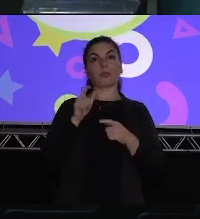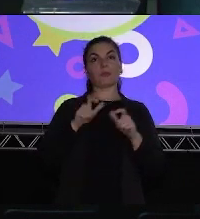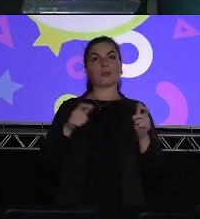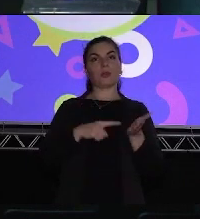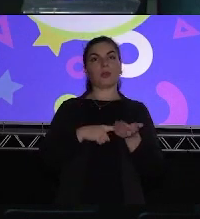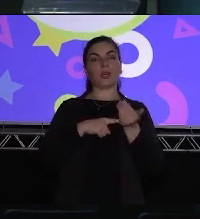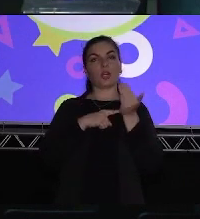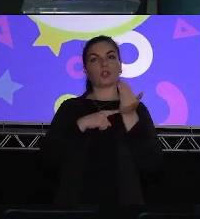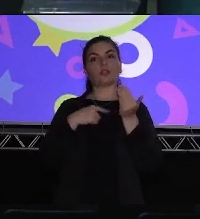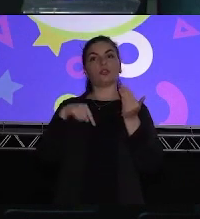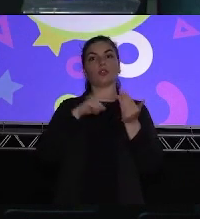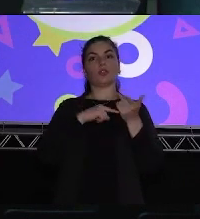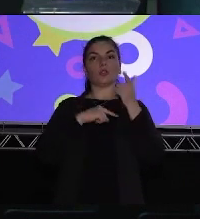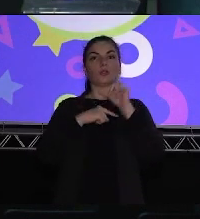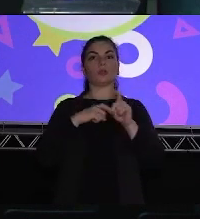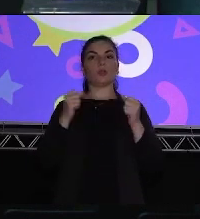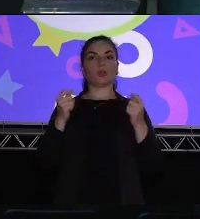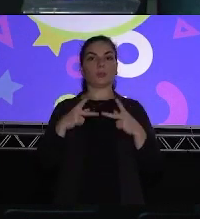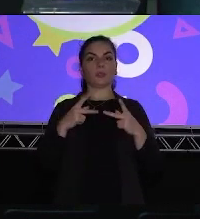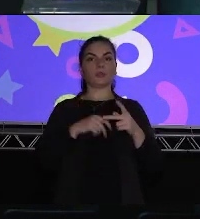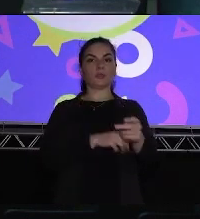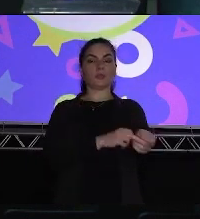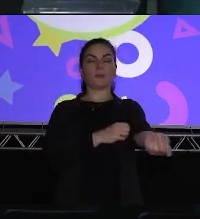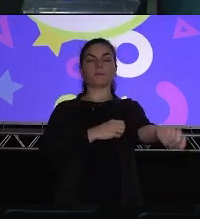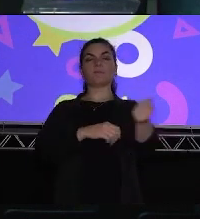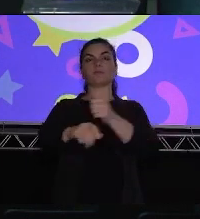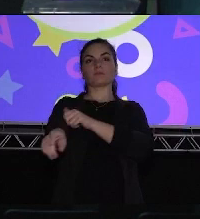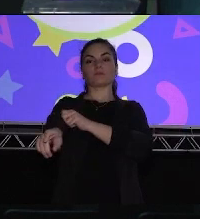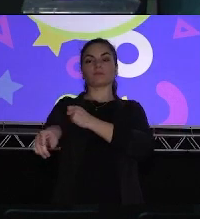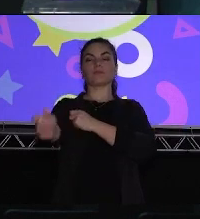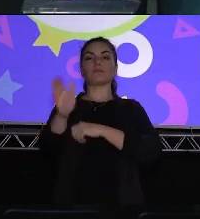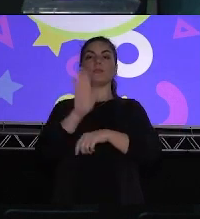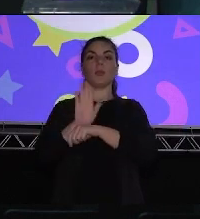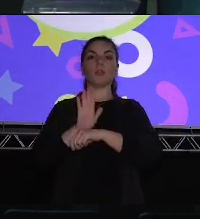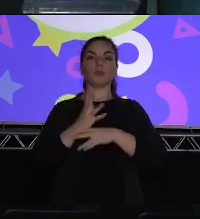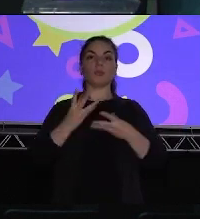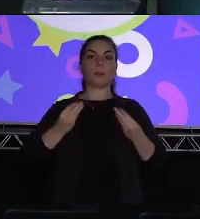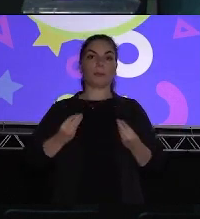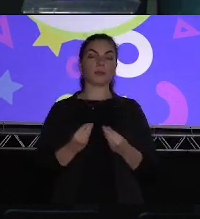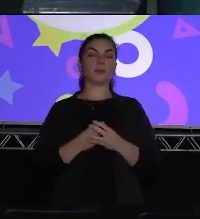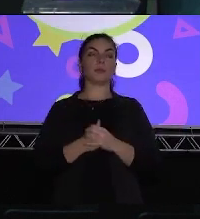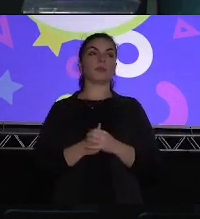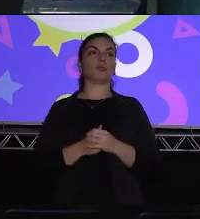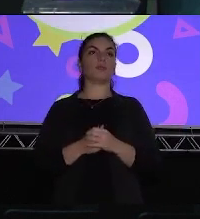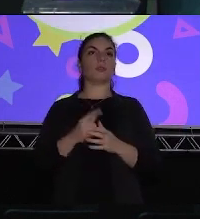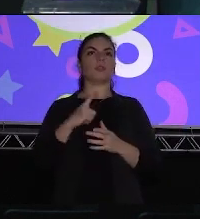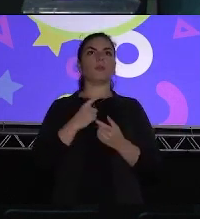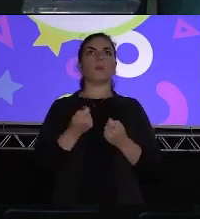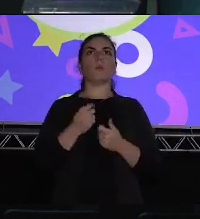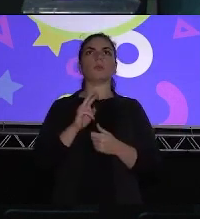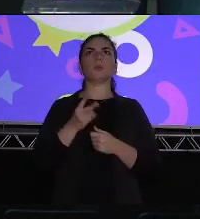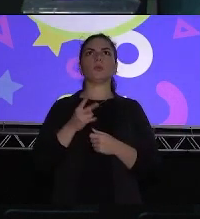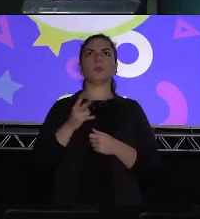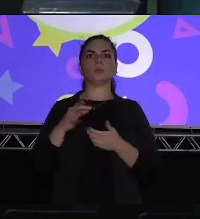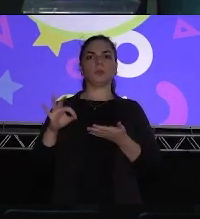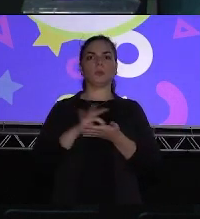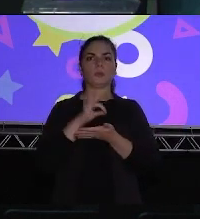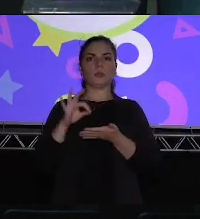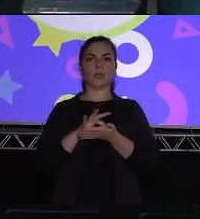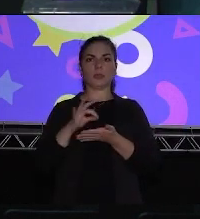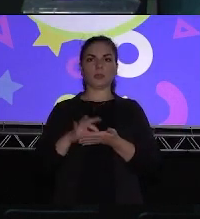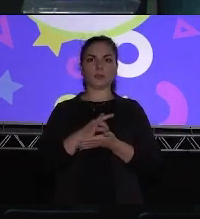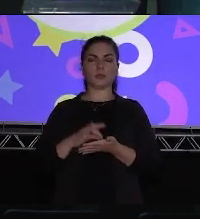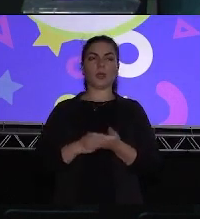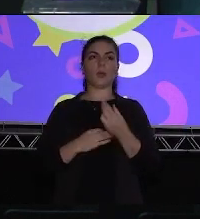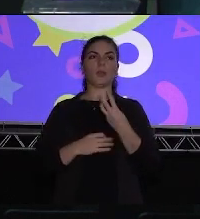gente automatizou a correção dos desafios, isso nos ajudou bastante. Então, tiveram quase 2 mil pessoas inscritas,